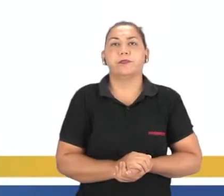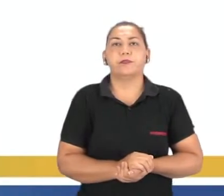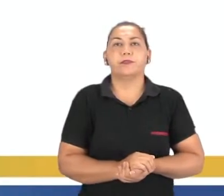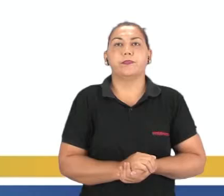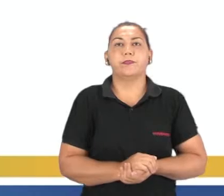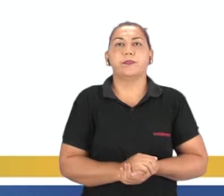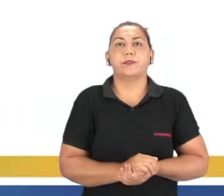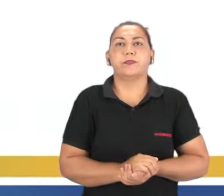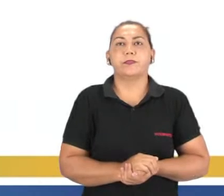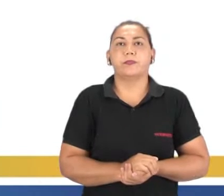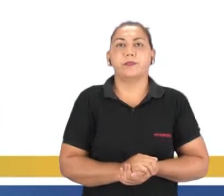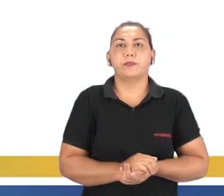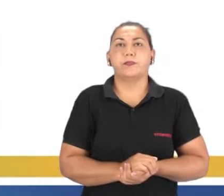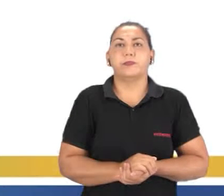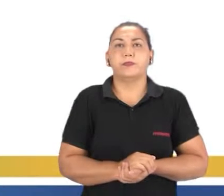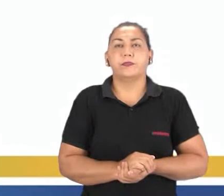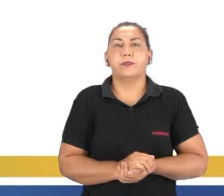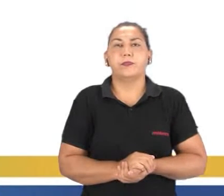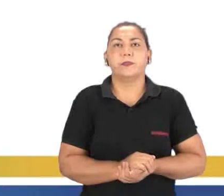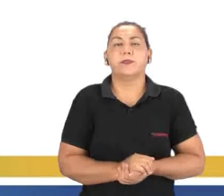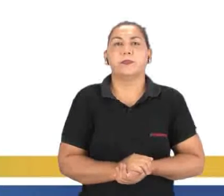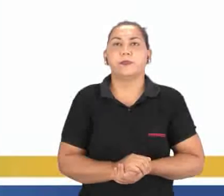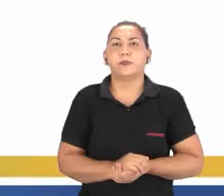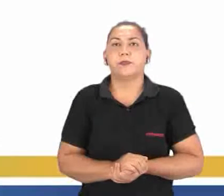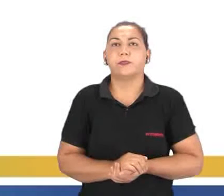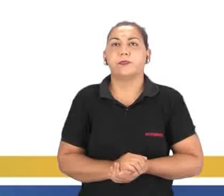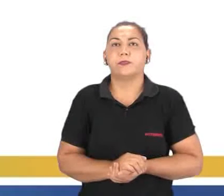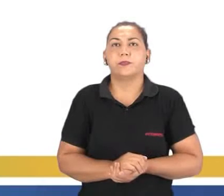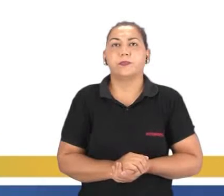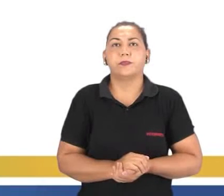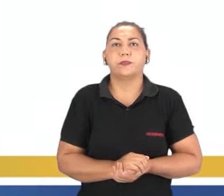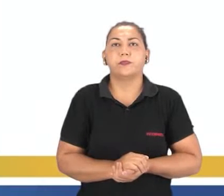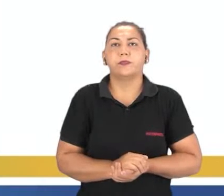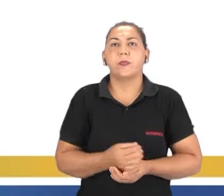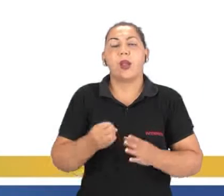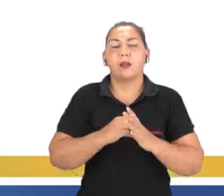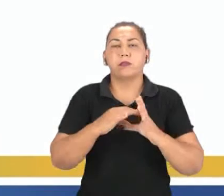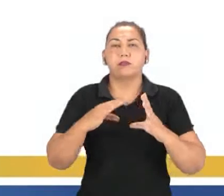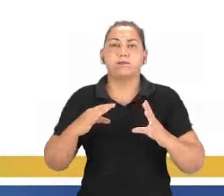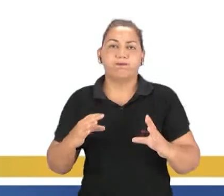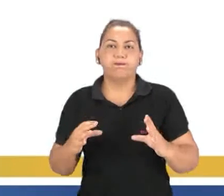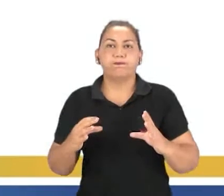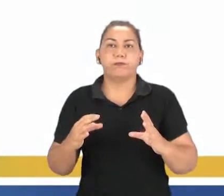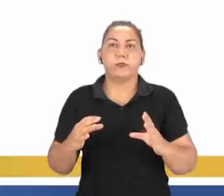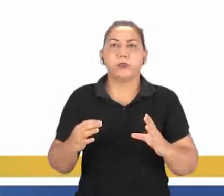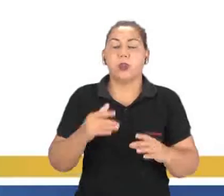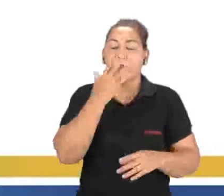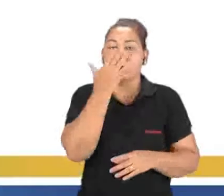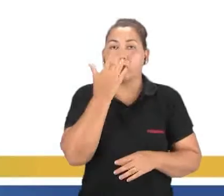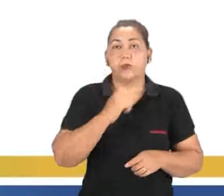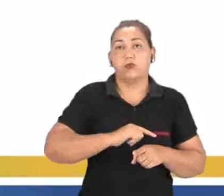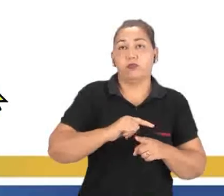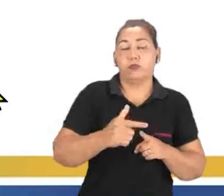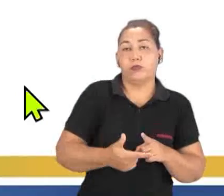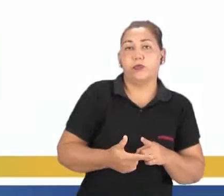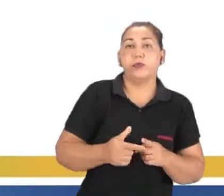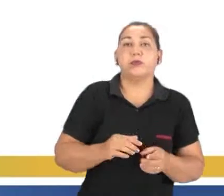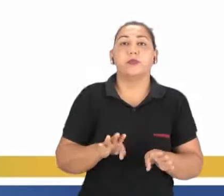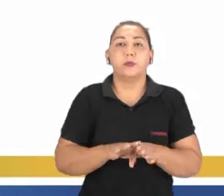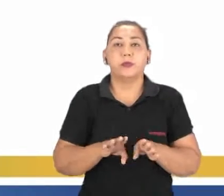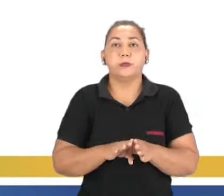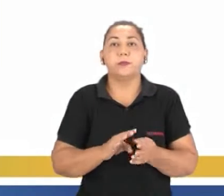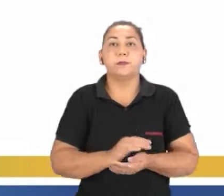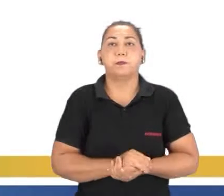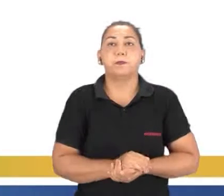Rzinho, Rzinho, porque tanto a coloração quanto a textura são características recessivas, tá bom?